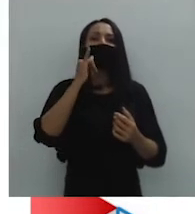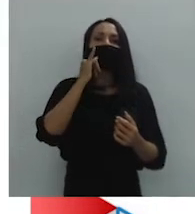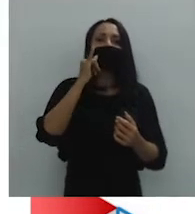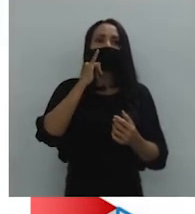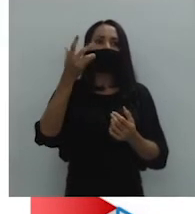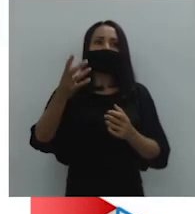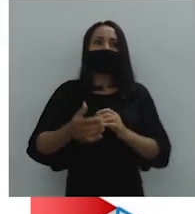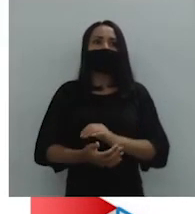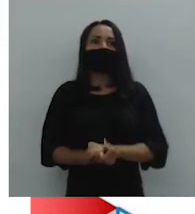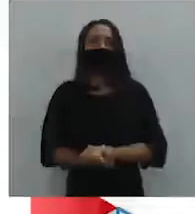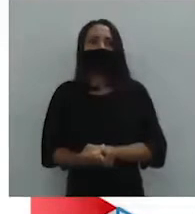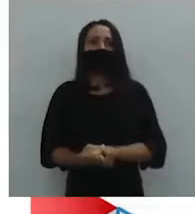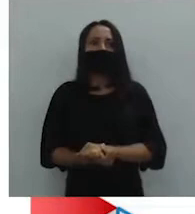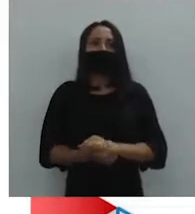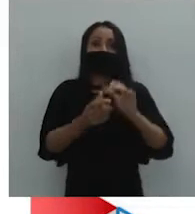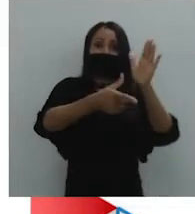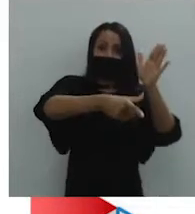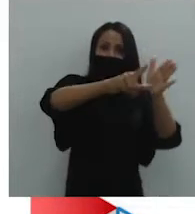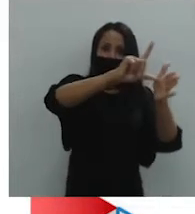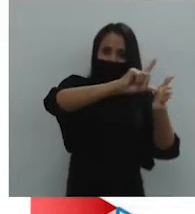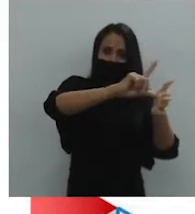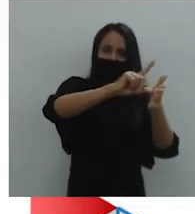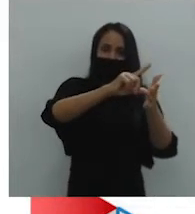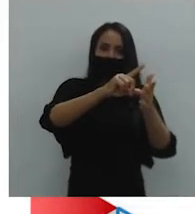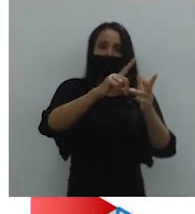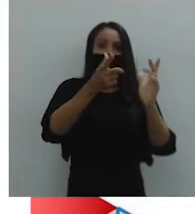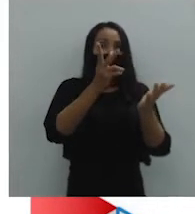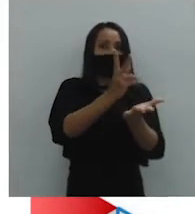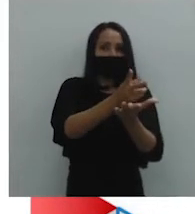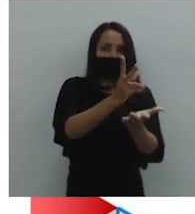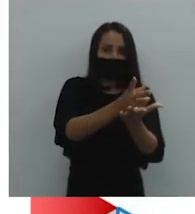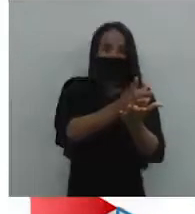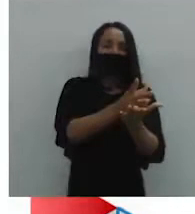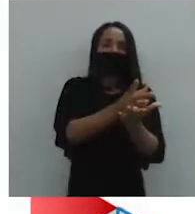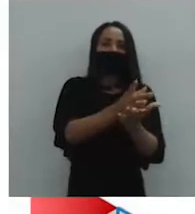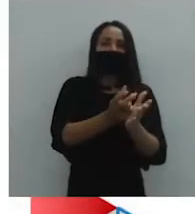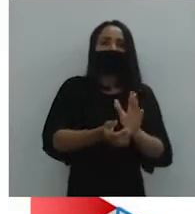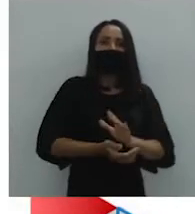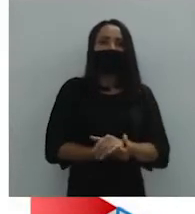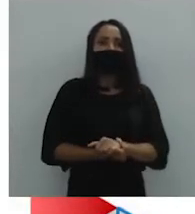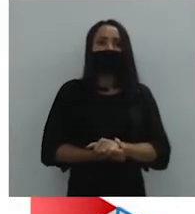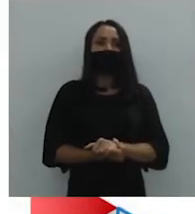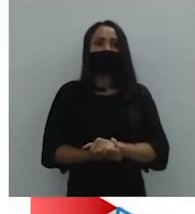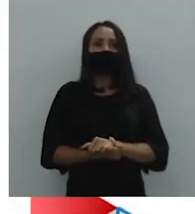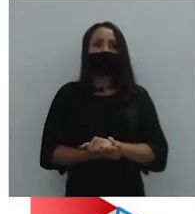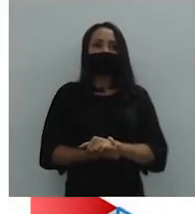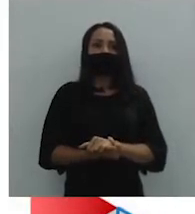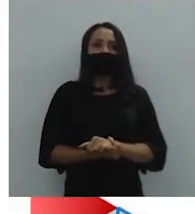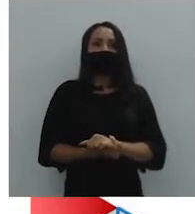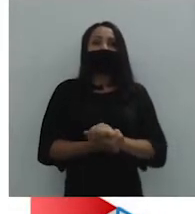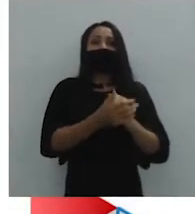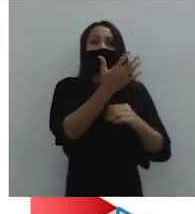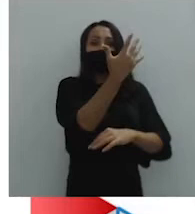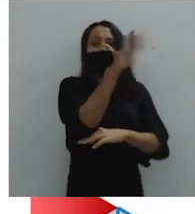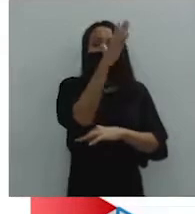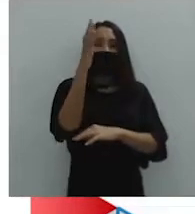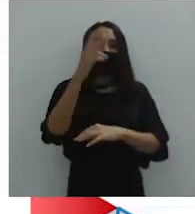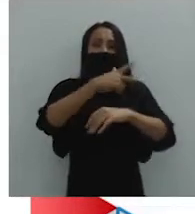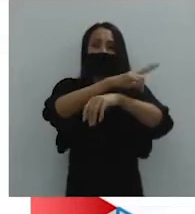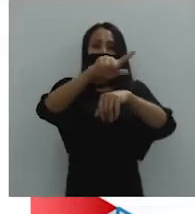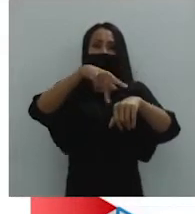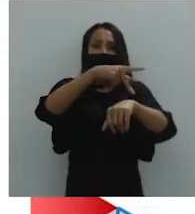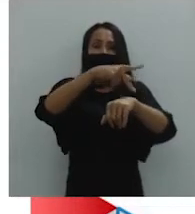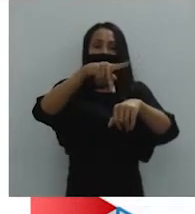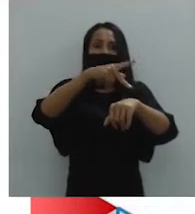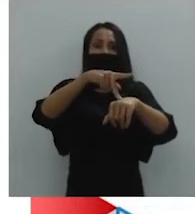Ó, novamente, a mesma localização, o que era antes, certo? E aí fala, ó, a paisagem do nosso país